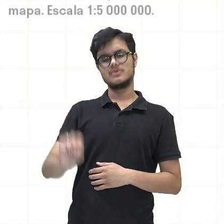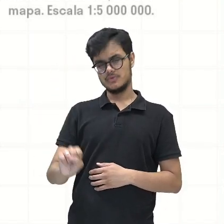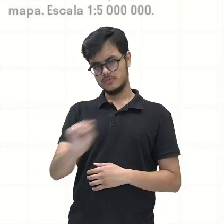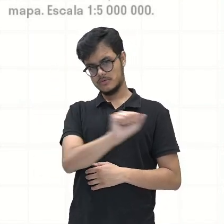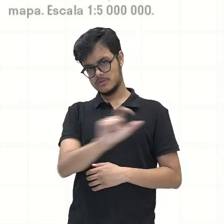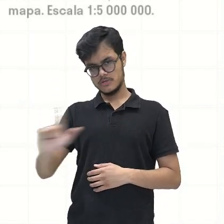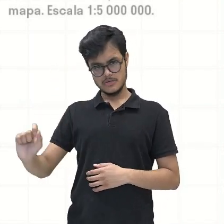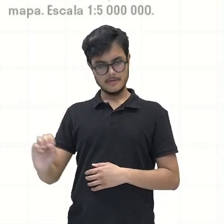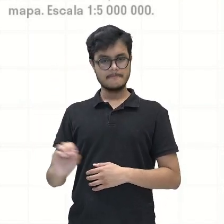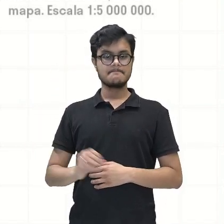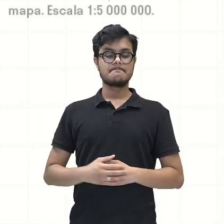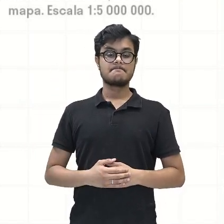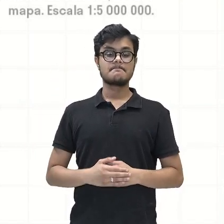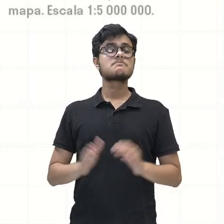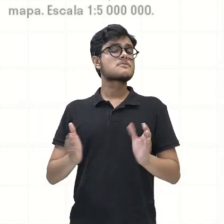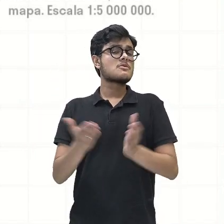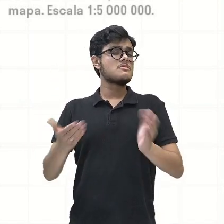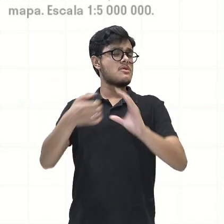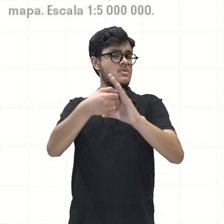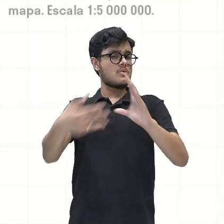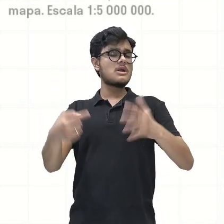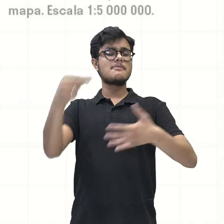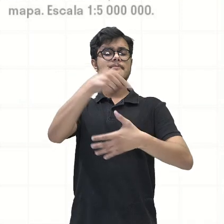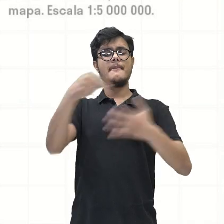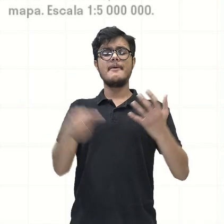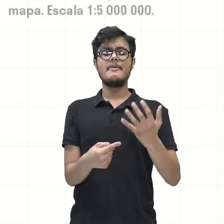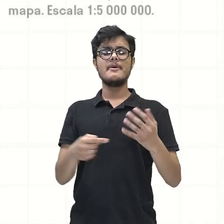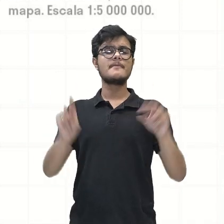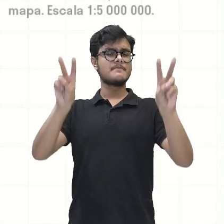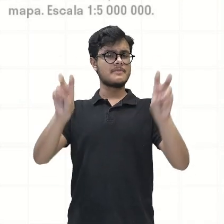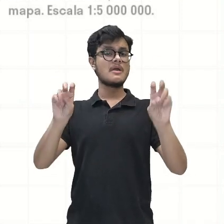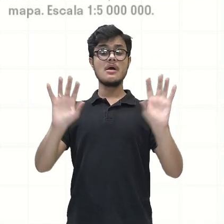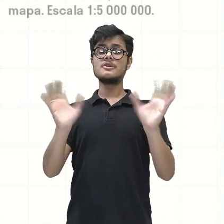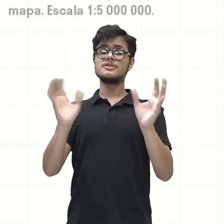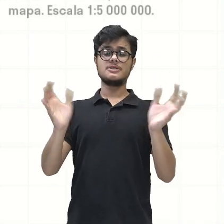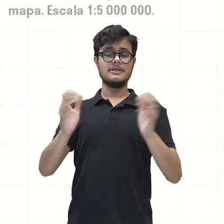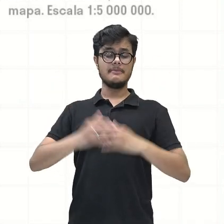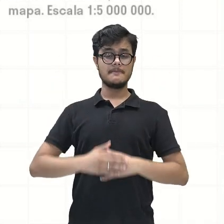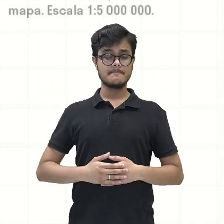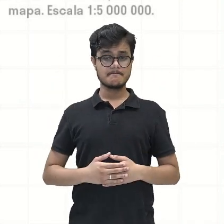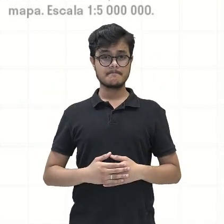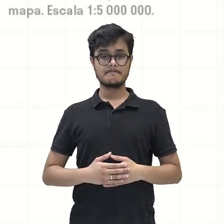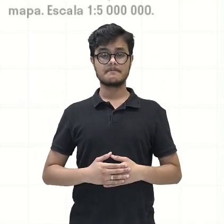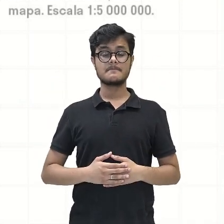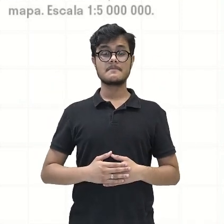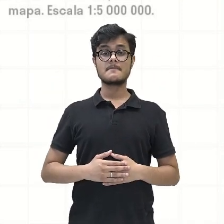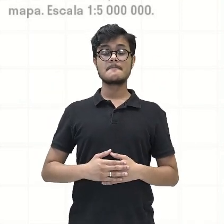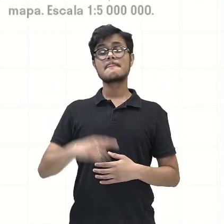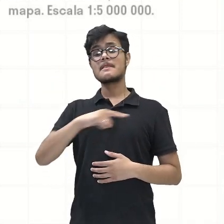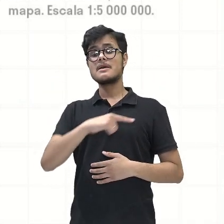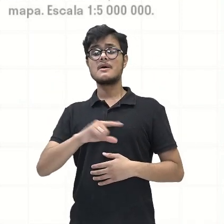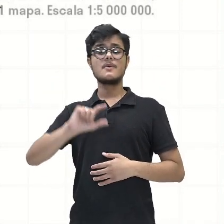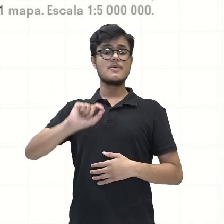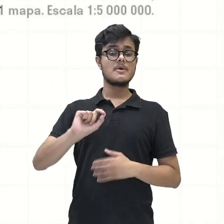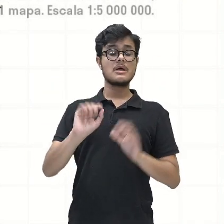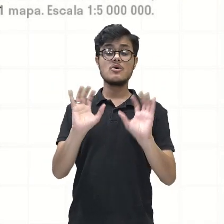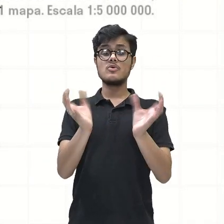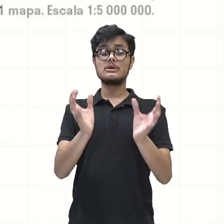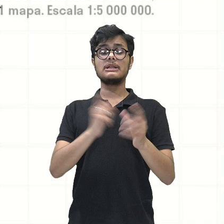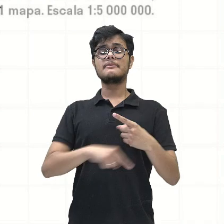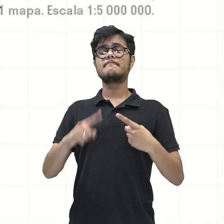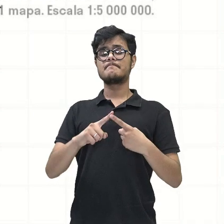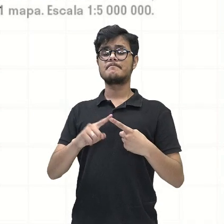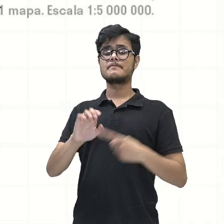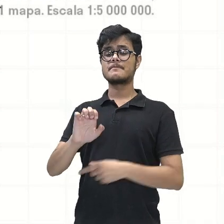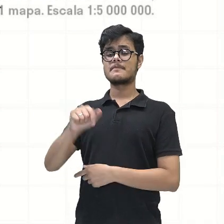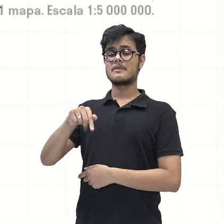pouco mais sobre as características de cada um desses tipos de clima. A gente tem aí o clima